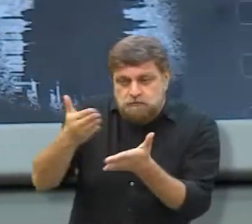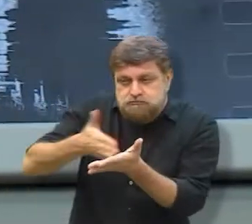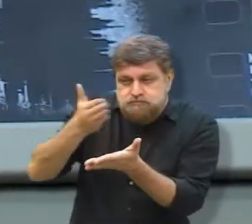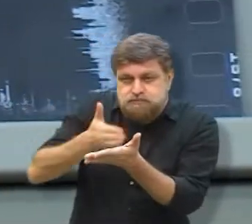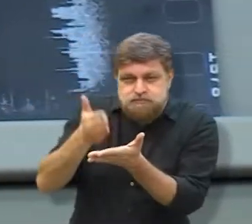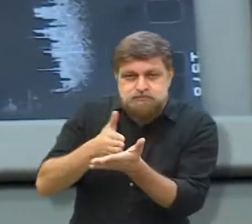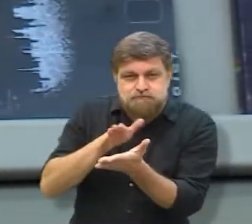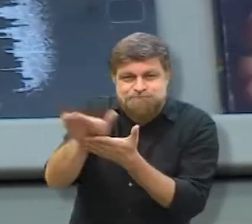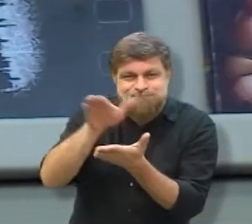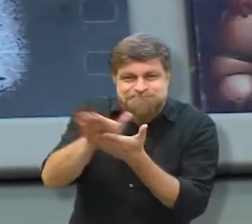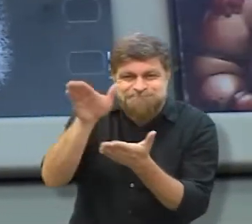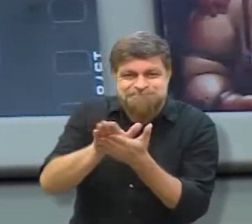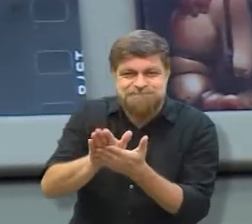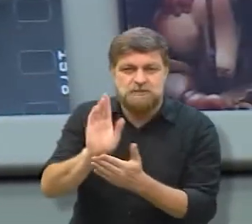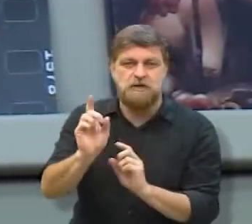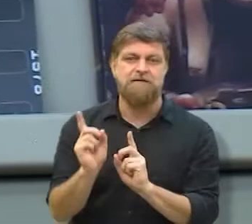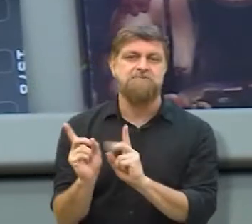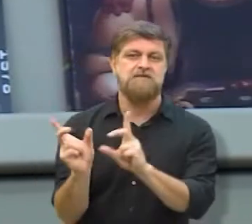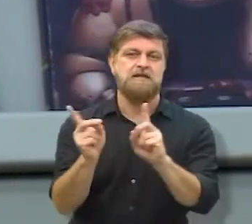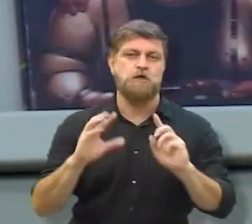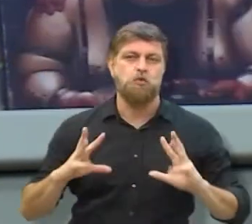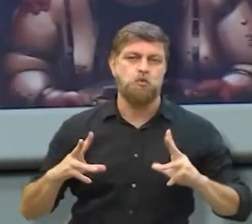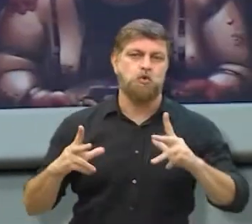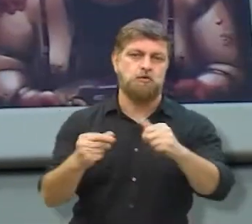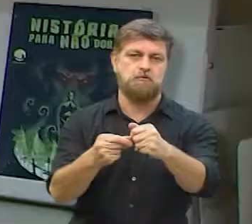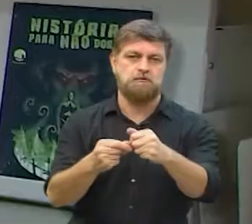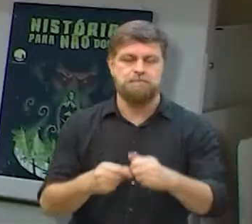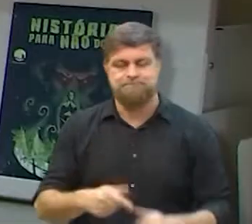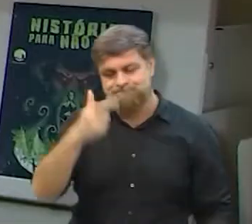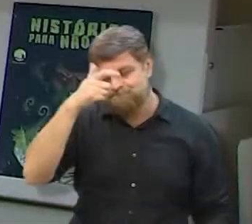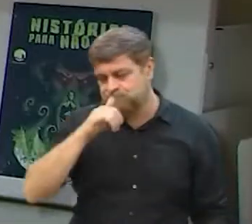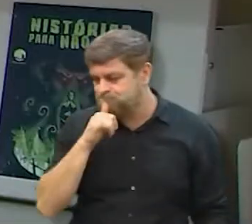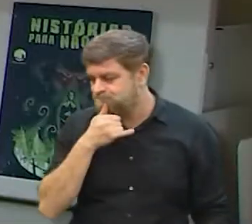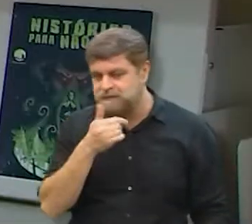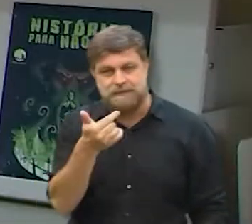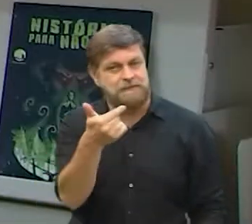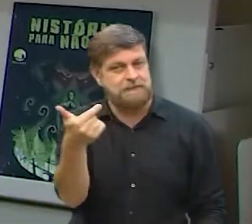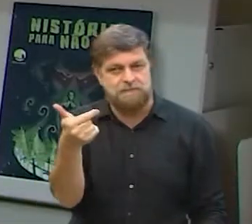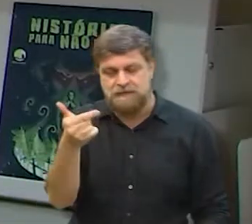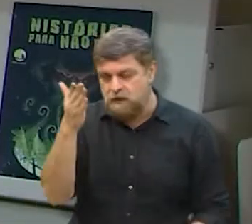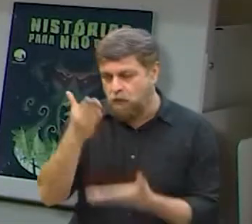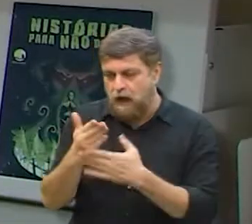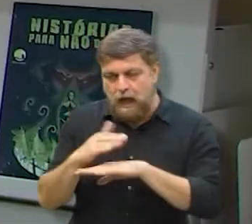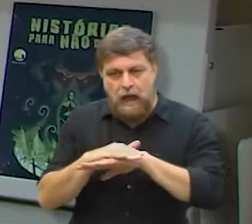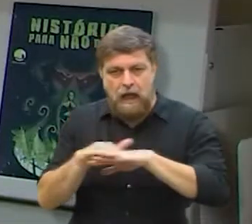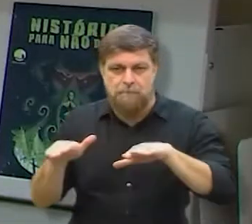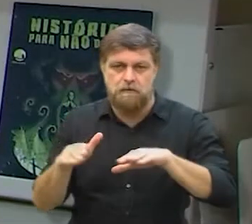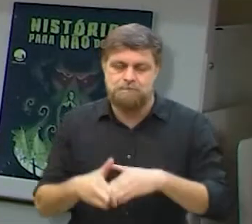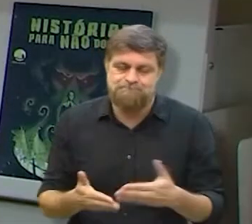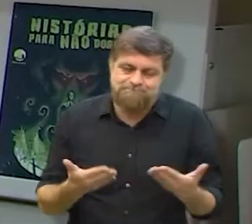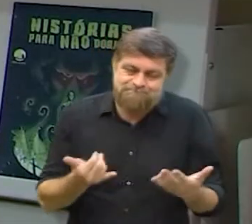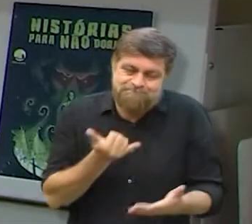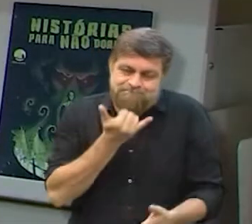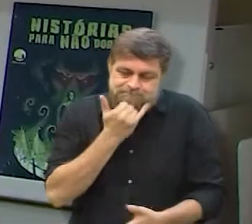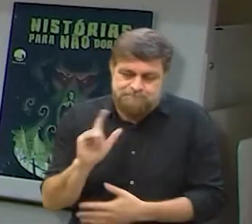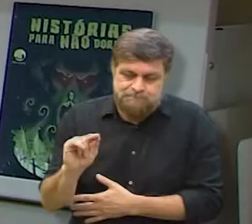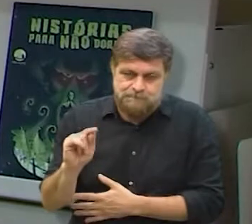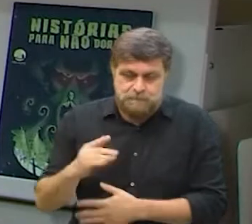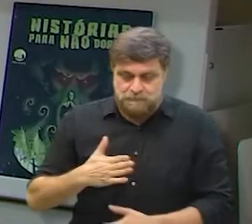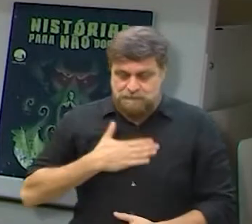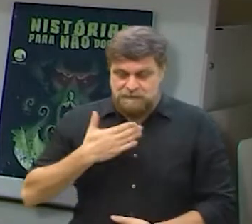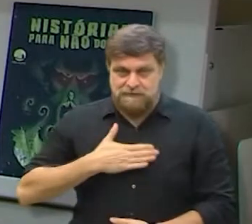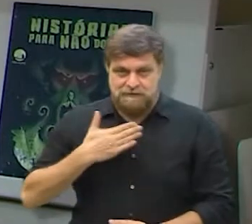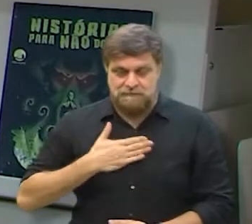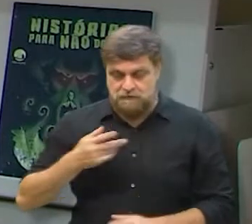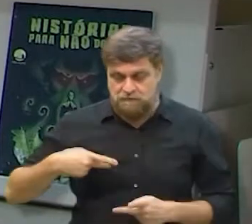unidades físicas que ele imprimiu já estão todas esgotadas. Pois é, infelizmente eu não tenho mais. Fiquei devendo